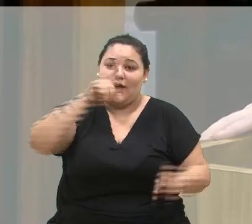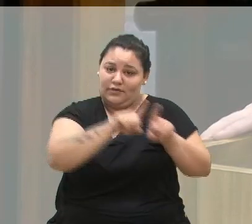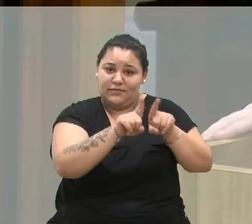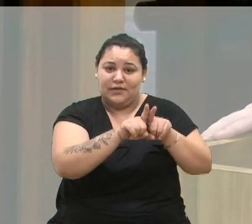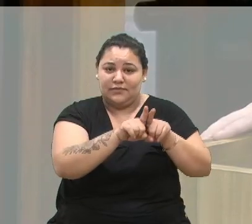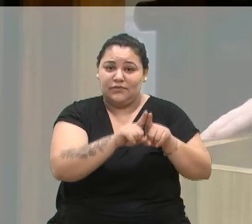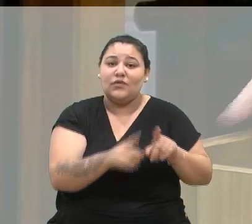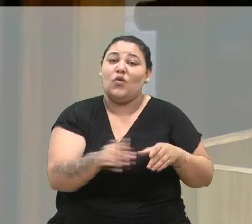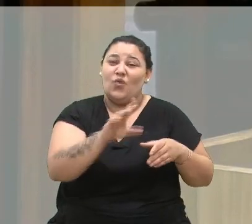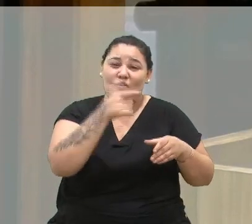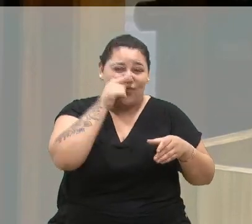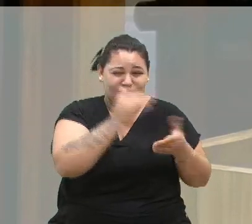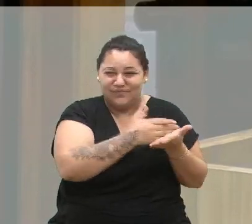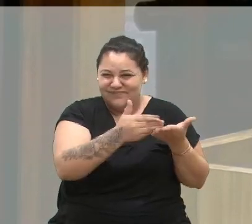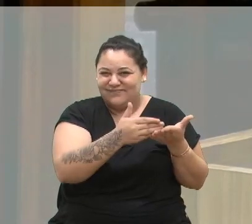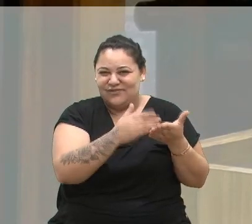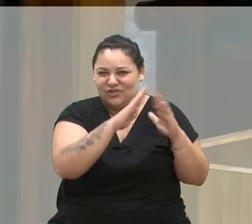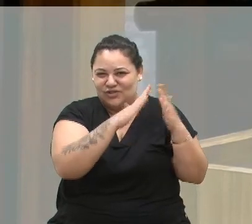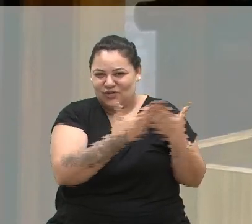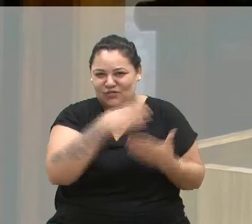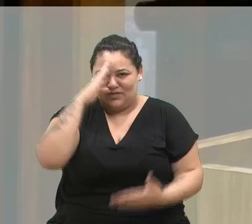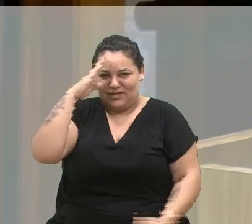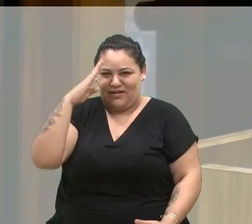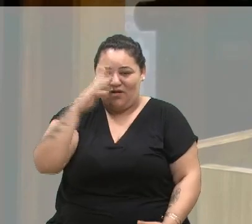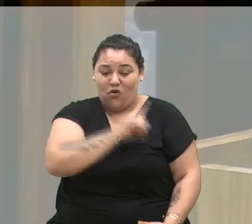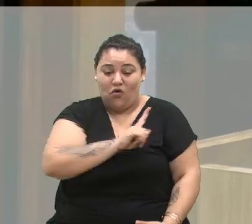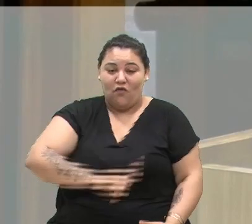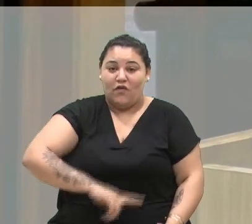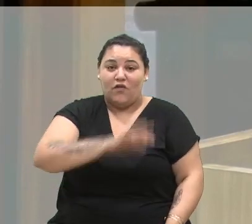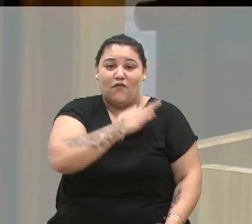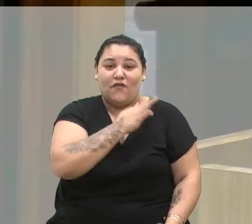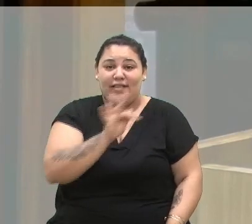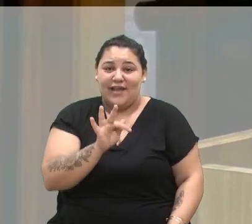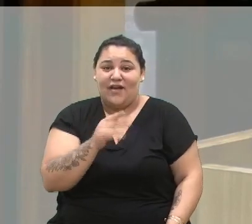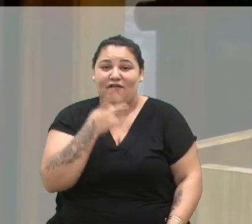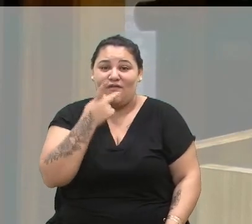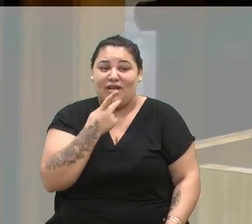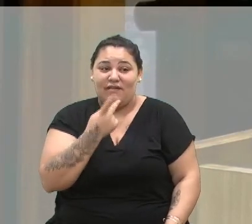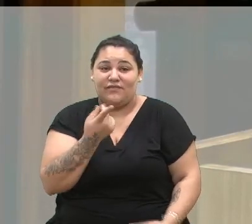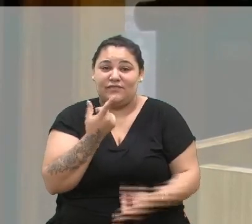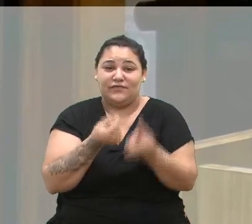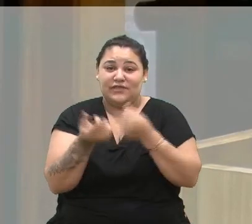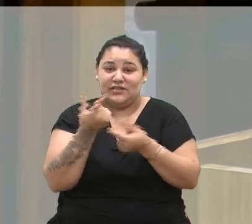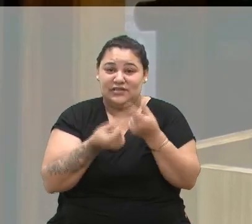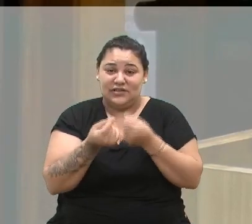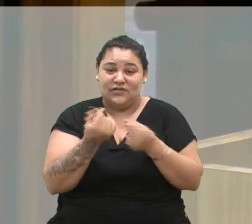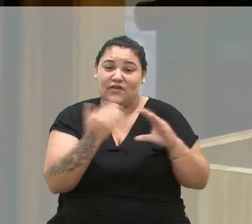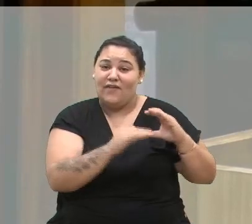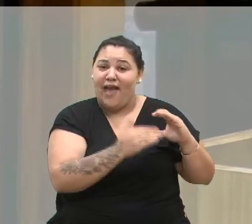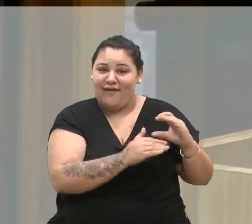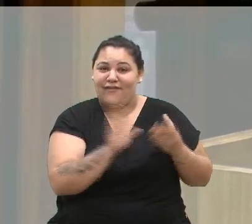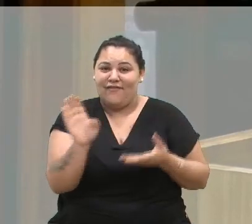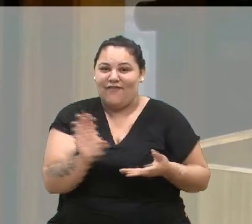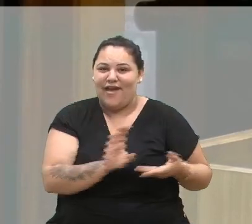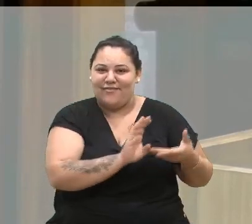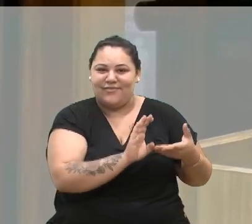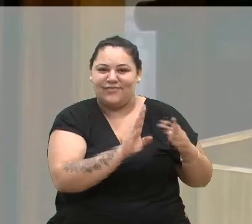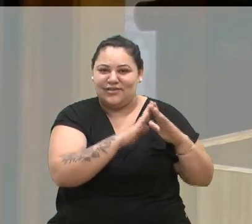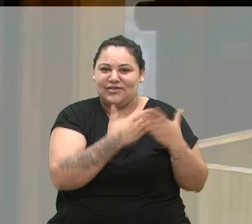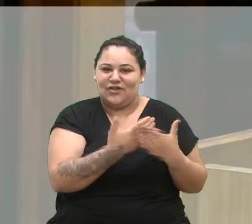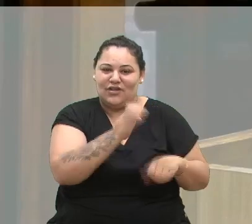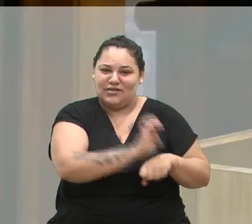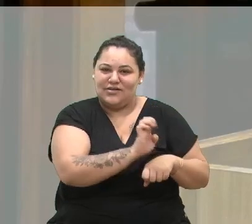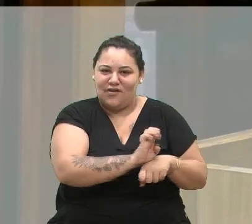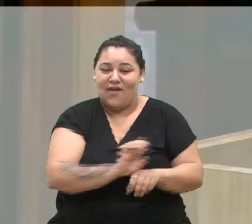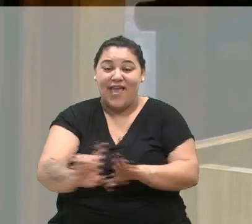legislação, o governo federal aportava, inclusive, valor financeiro para as escolas estaduais. E a